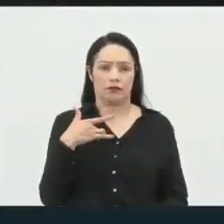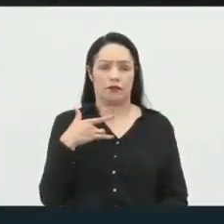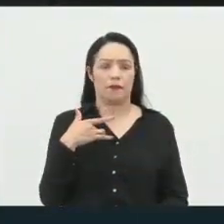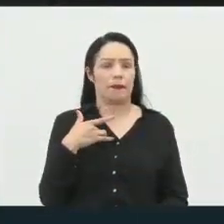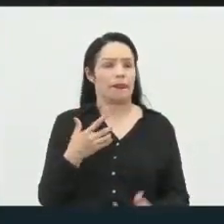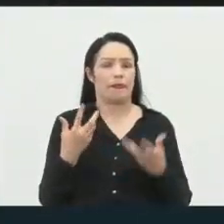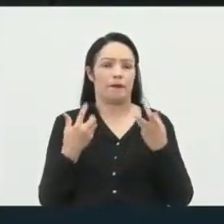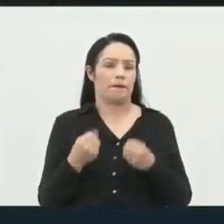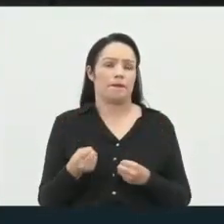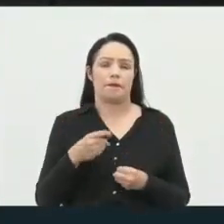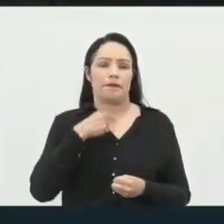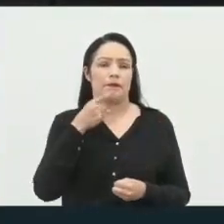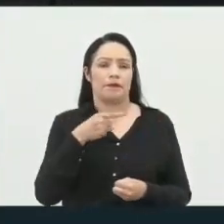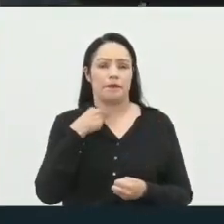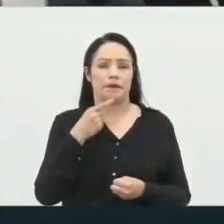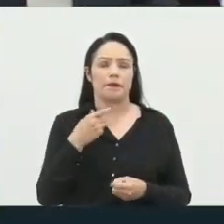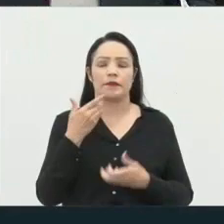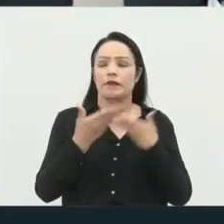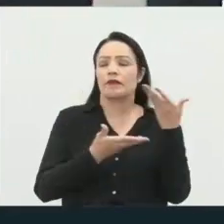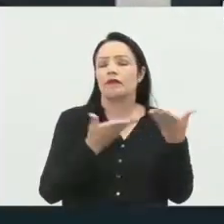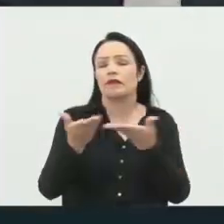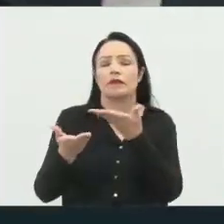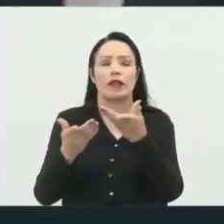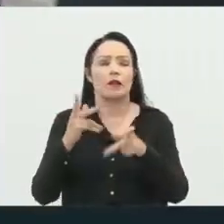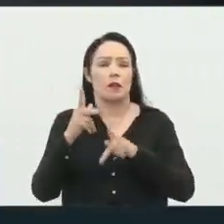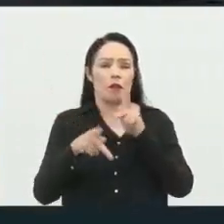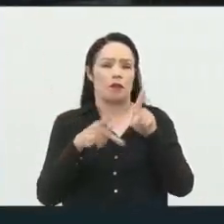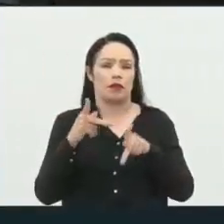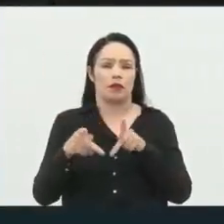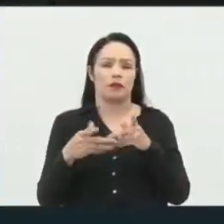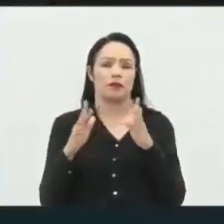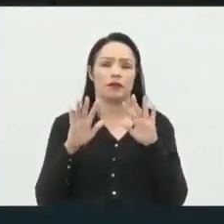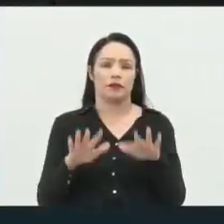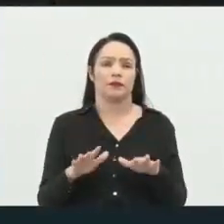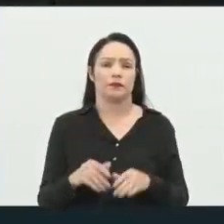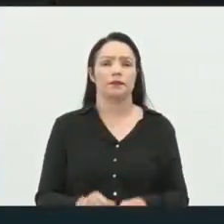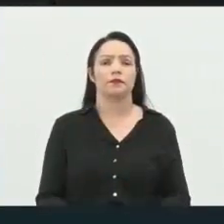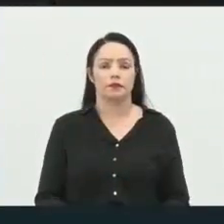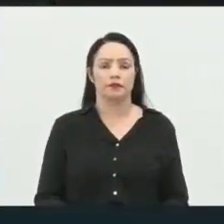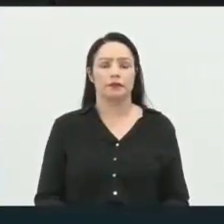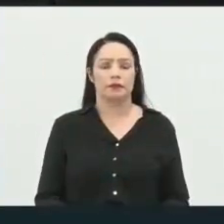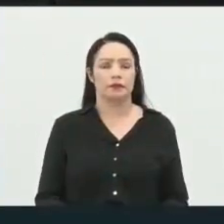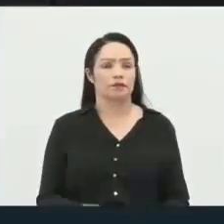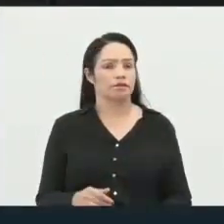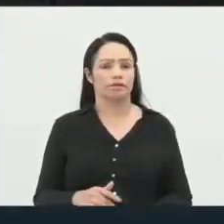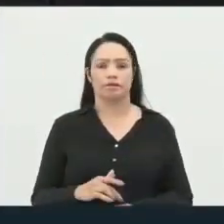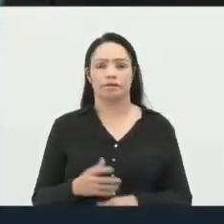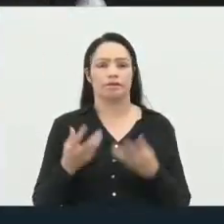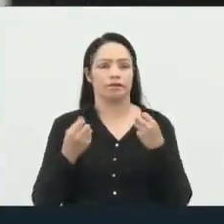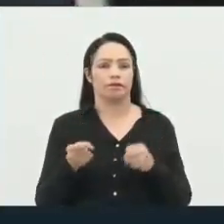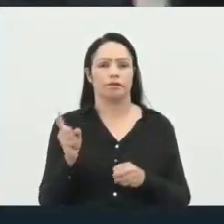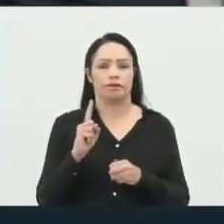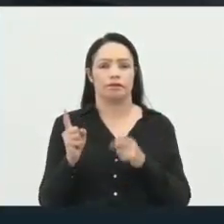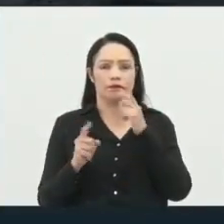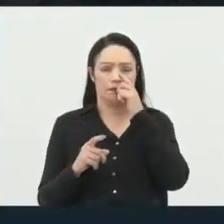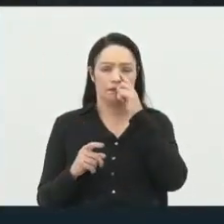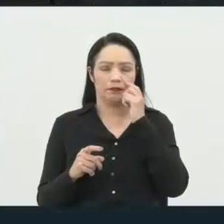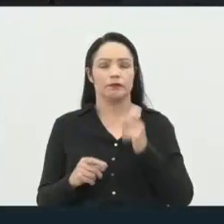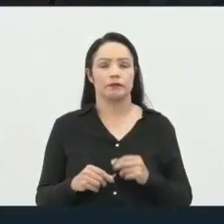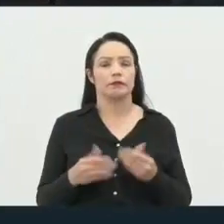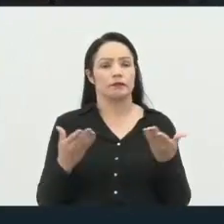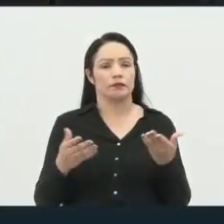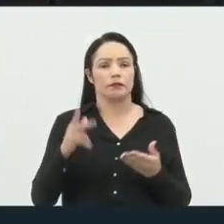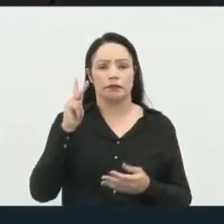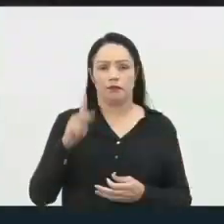tratar a população dessa situação é inadmissível senhor presidente